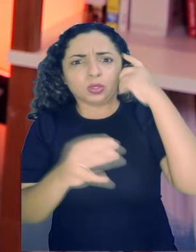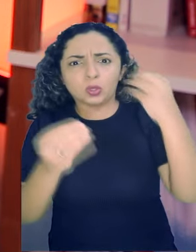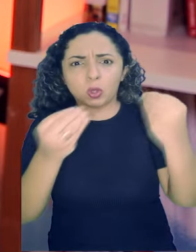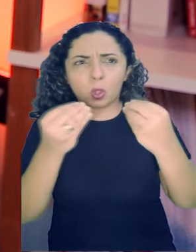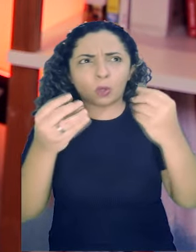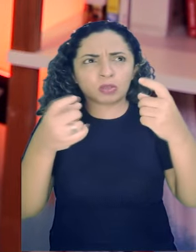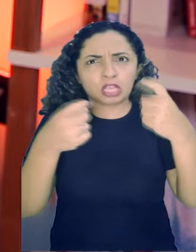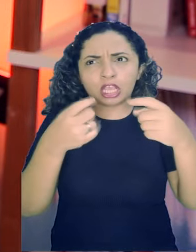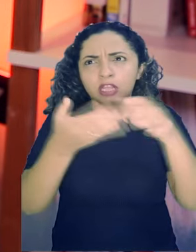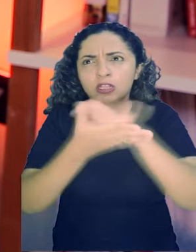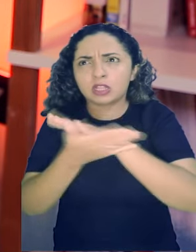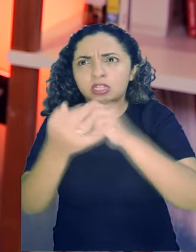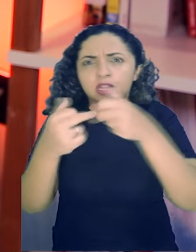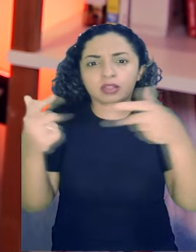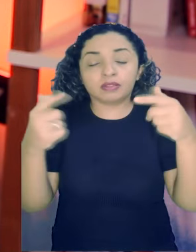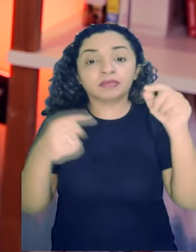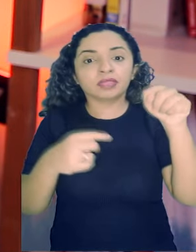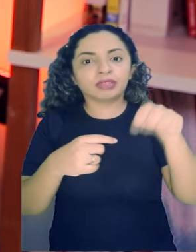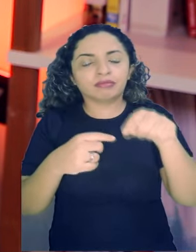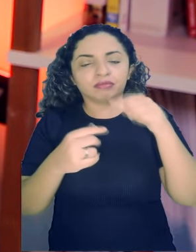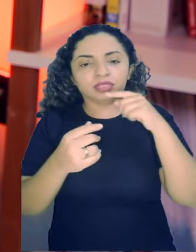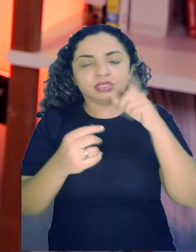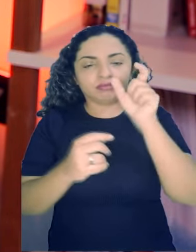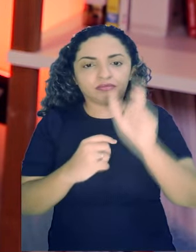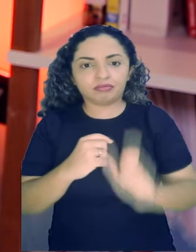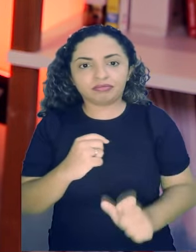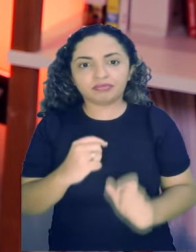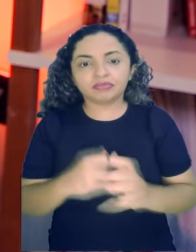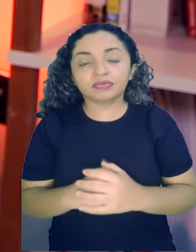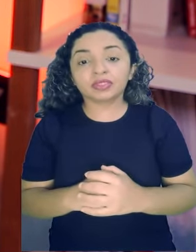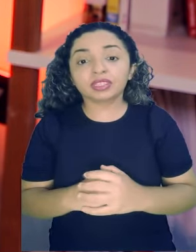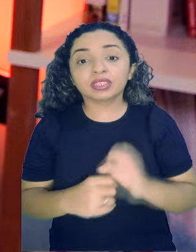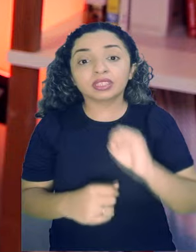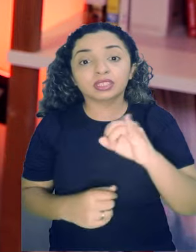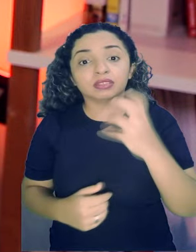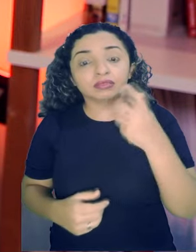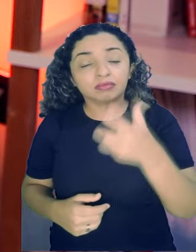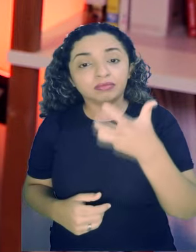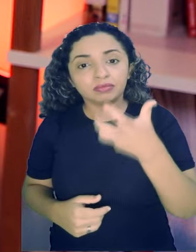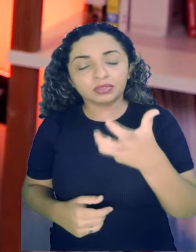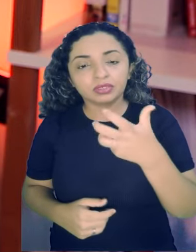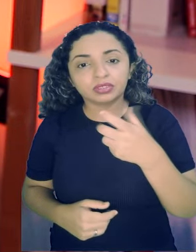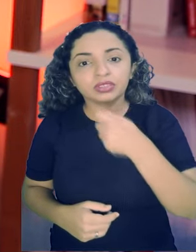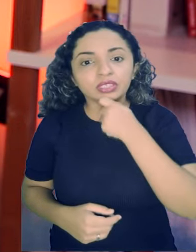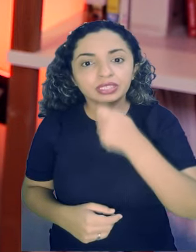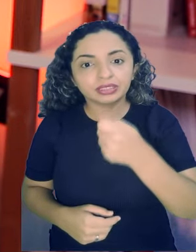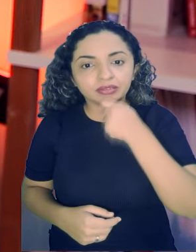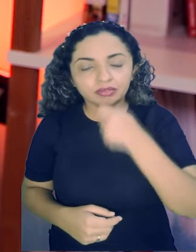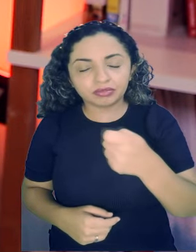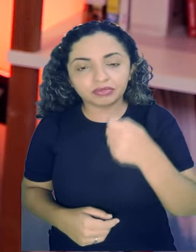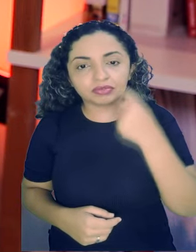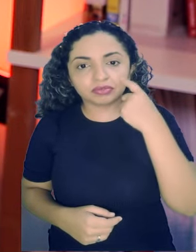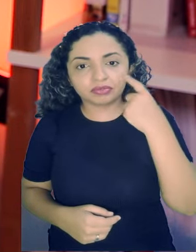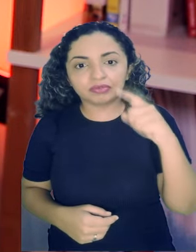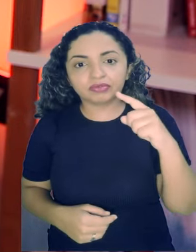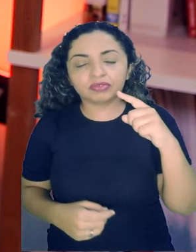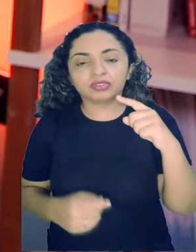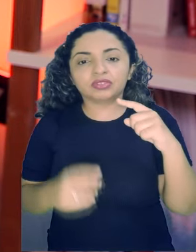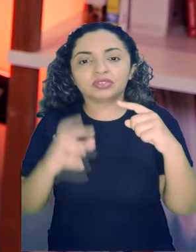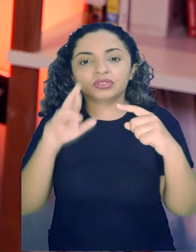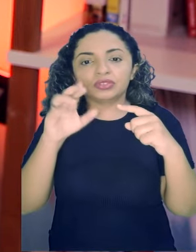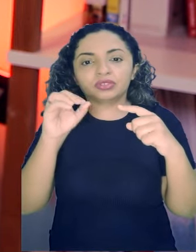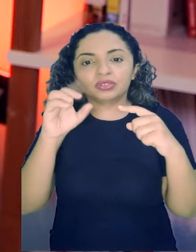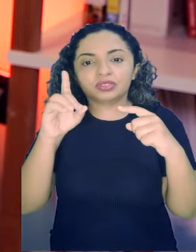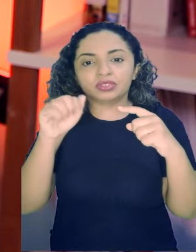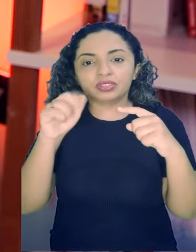fechando o livro com assuntos mais recentes. Inclusive, se você quiser assistir a entrevista com o Oz, veja o Roda Viva